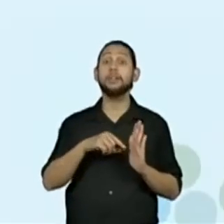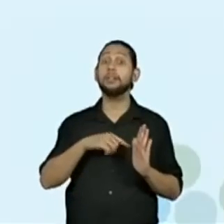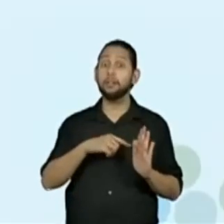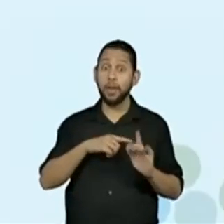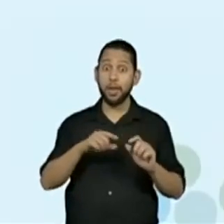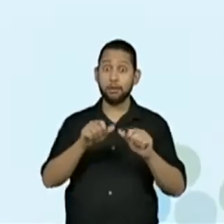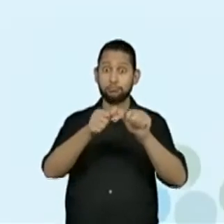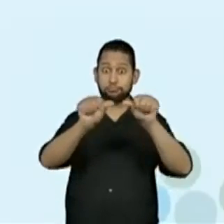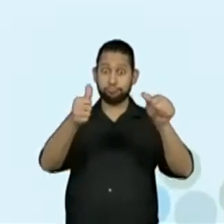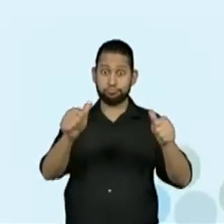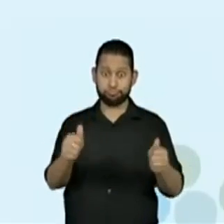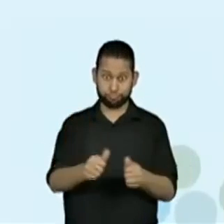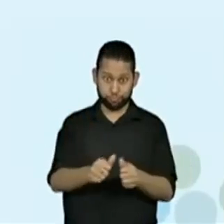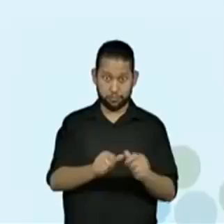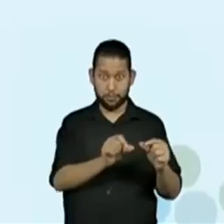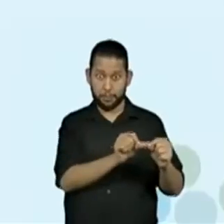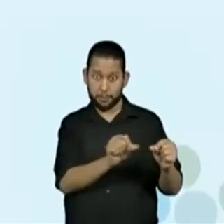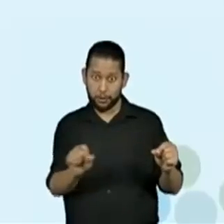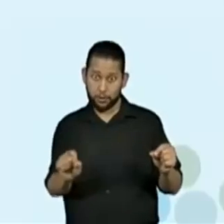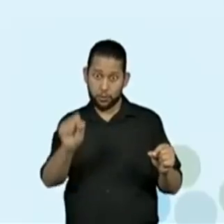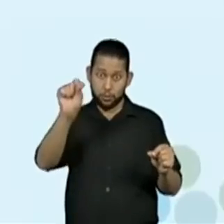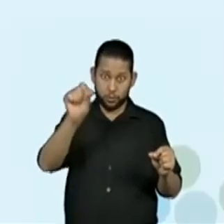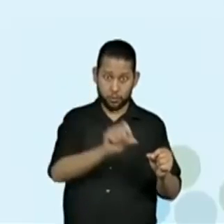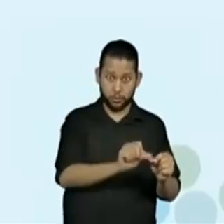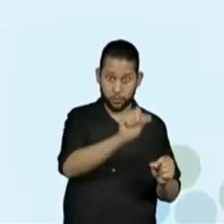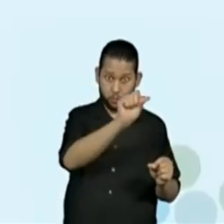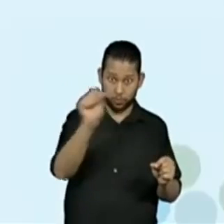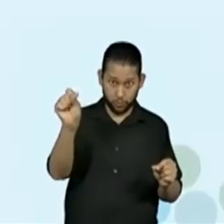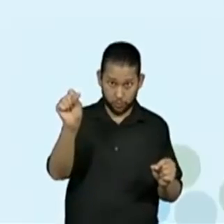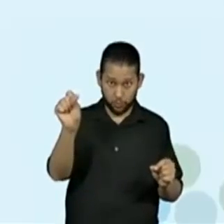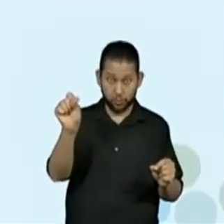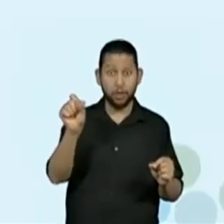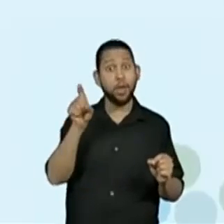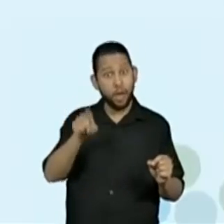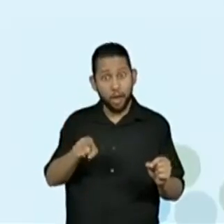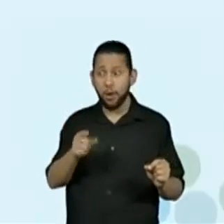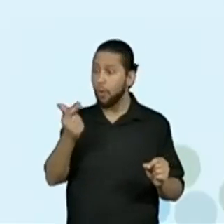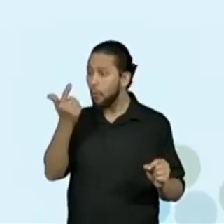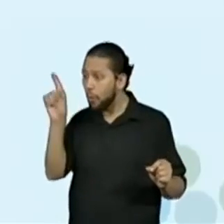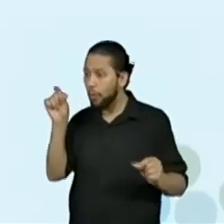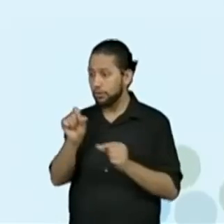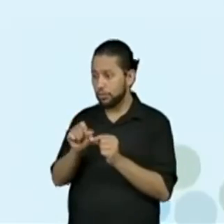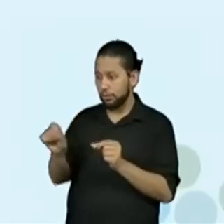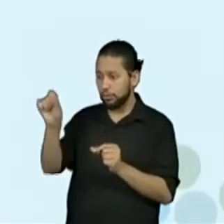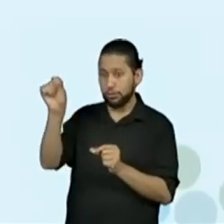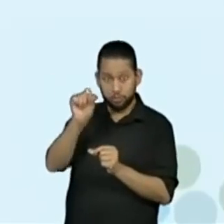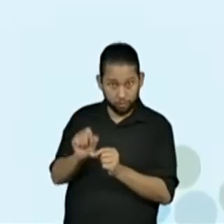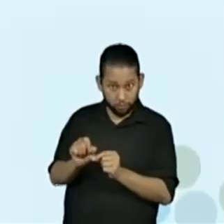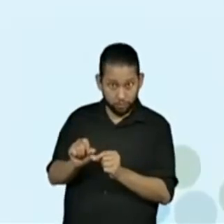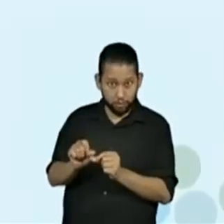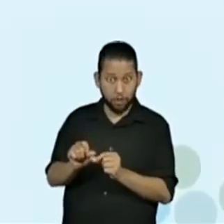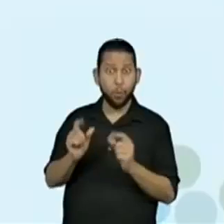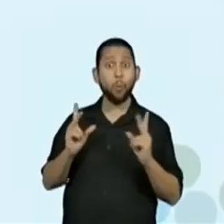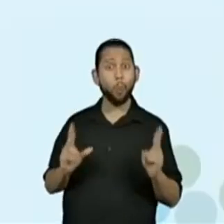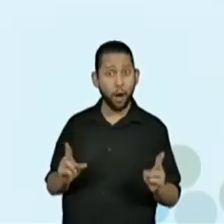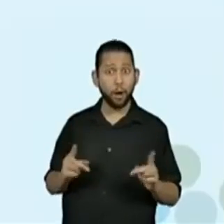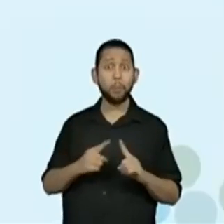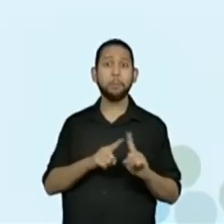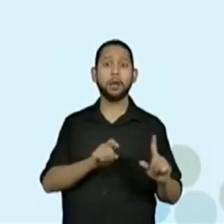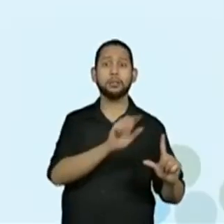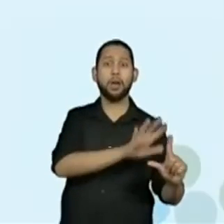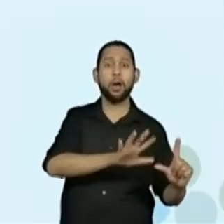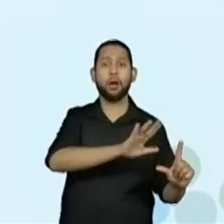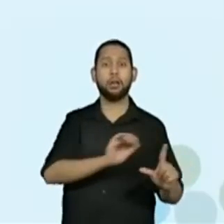perímetros iguais podem ter áreas diferentes e que também figuras que